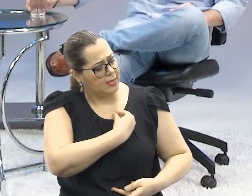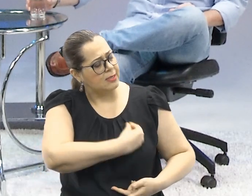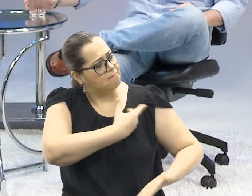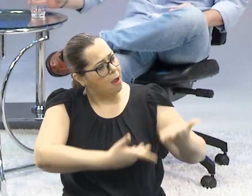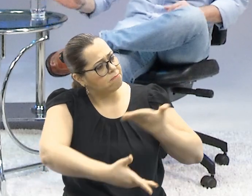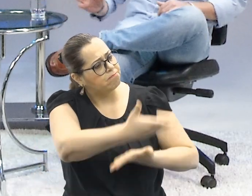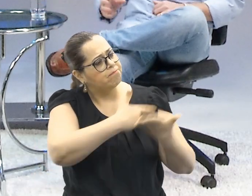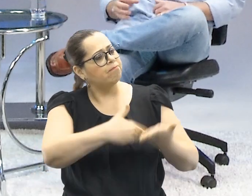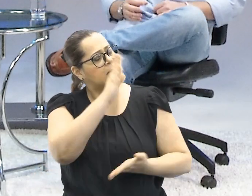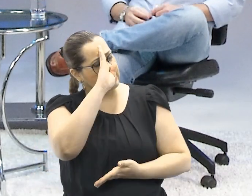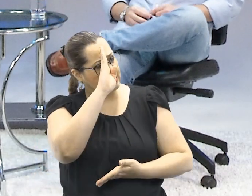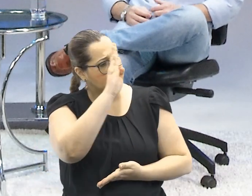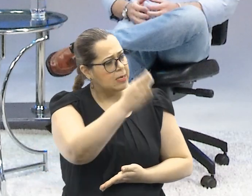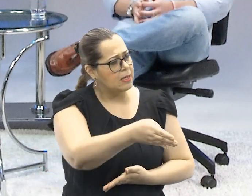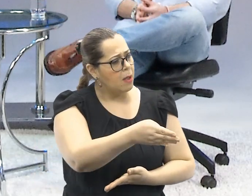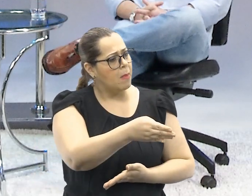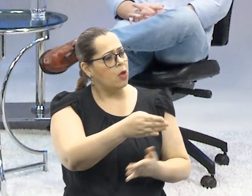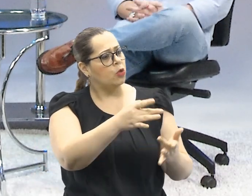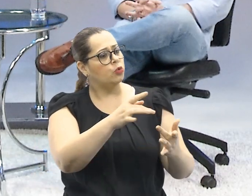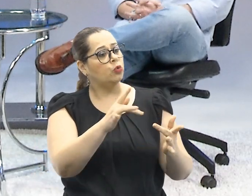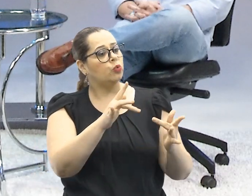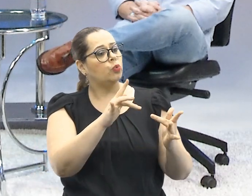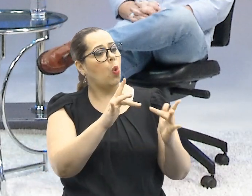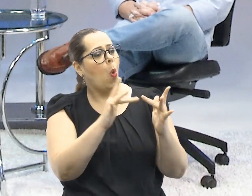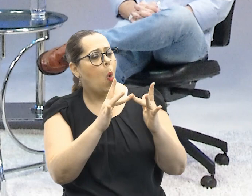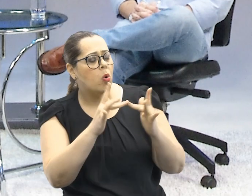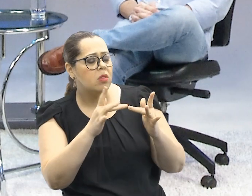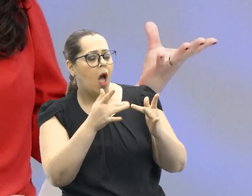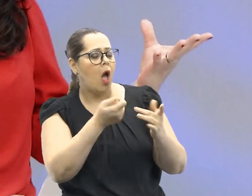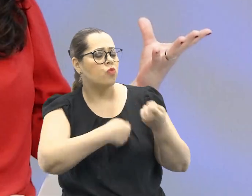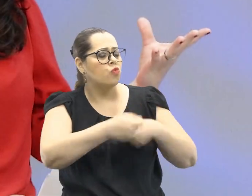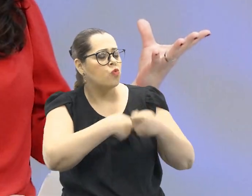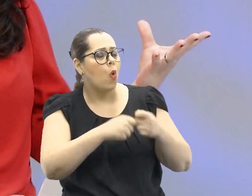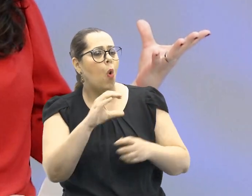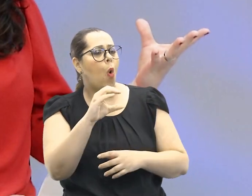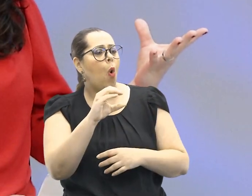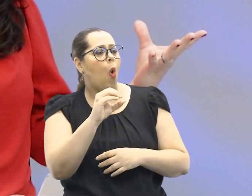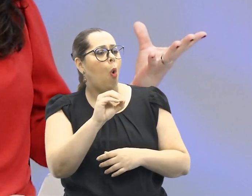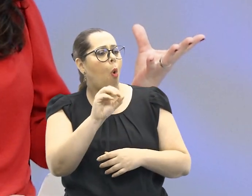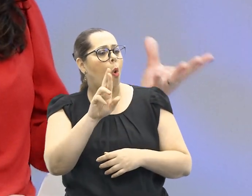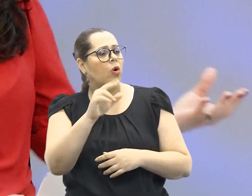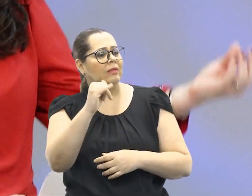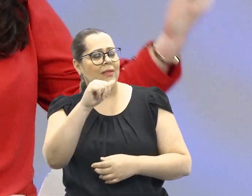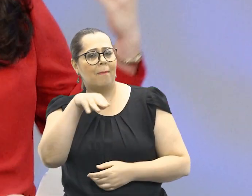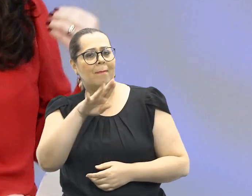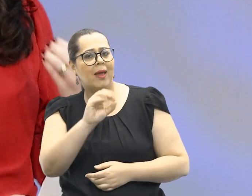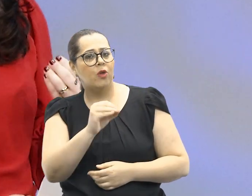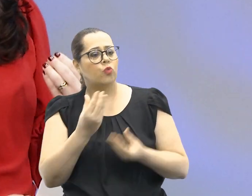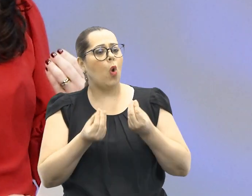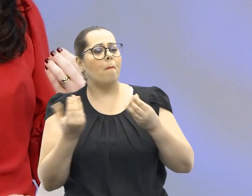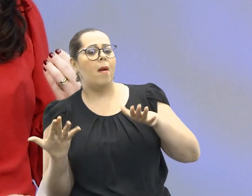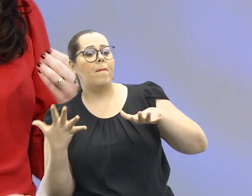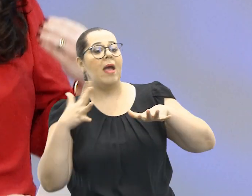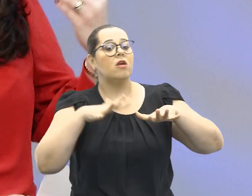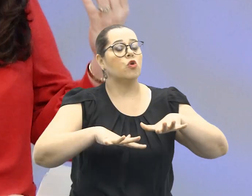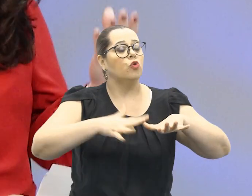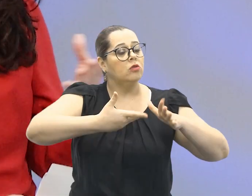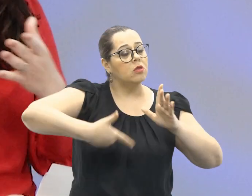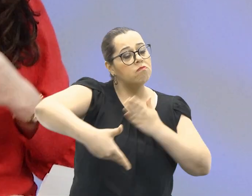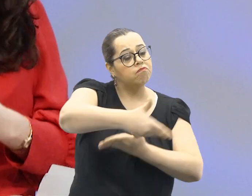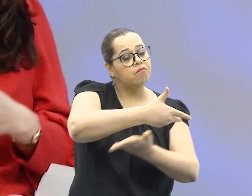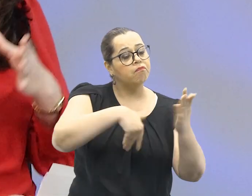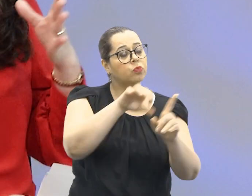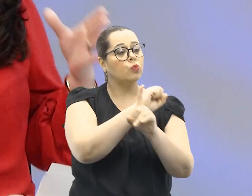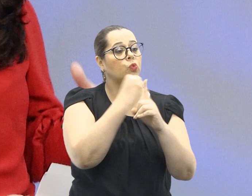participar diretamente da construção do orçamento. Como que isso daí traria até essa questão da inclusão social? É uma maneira